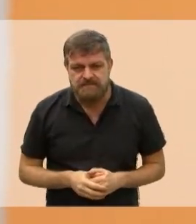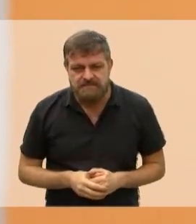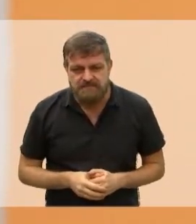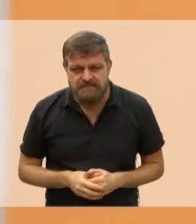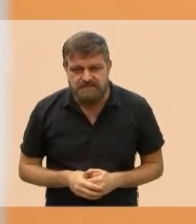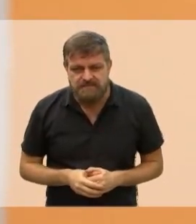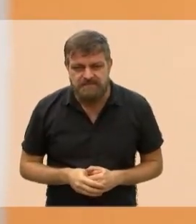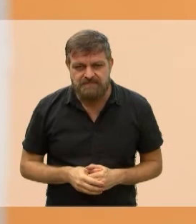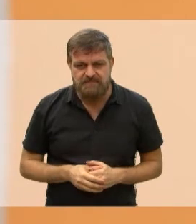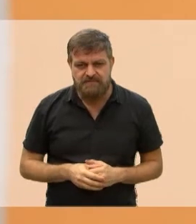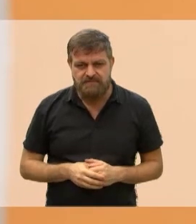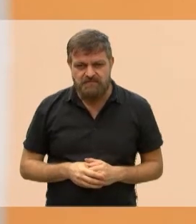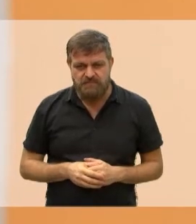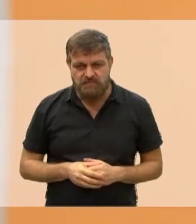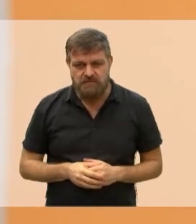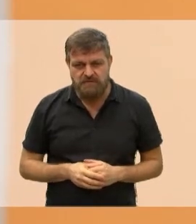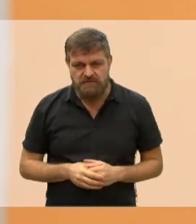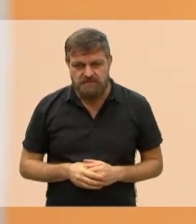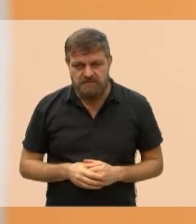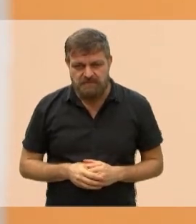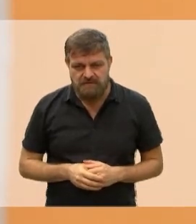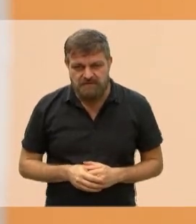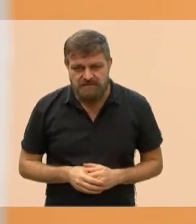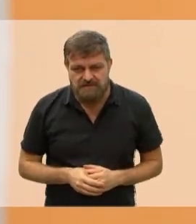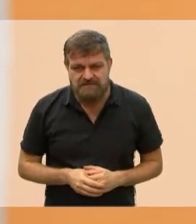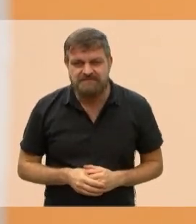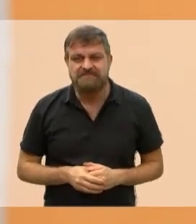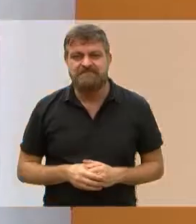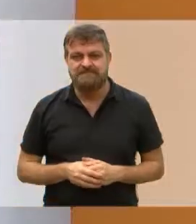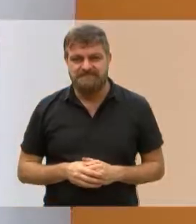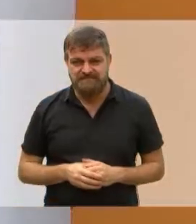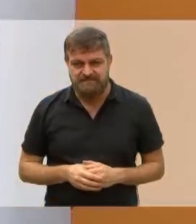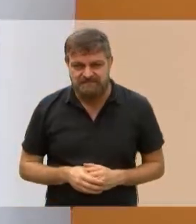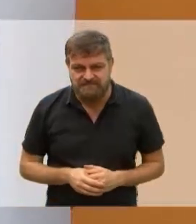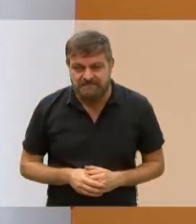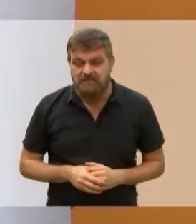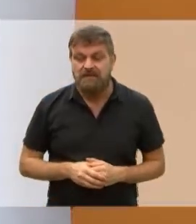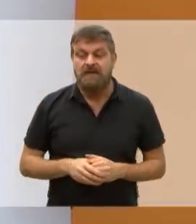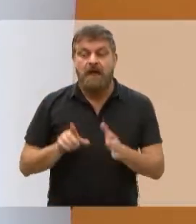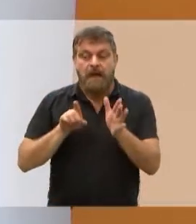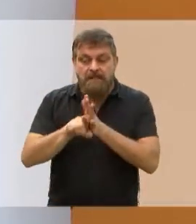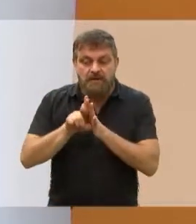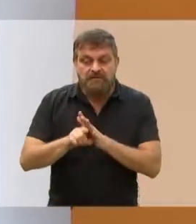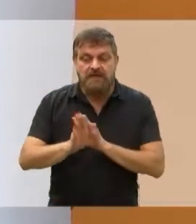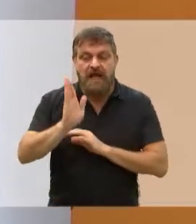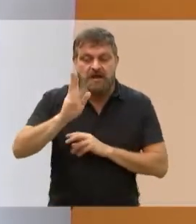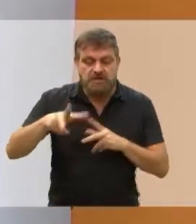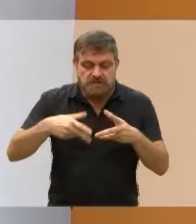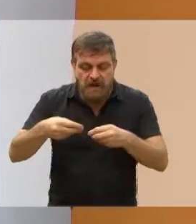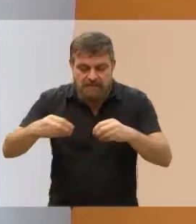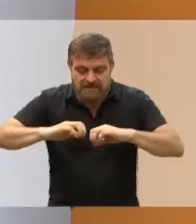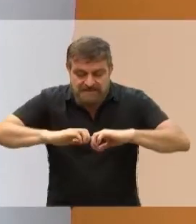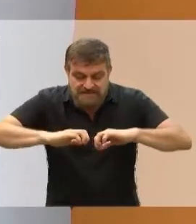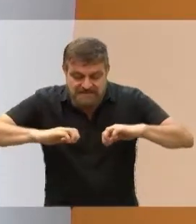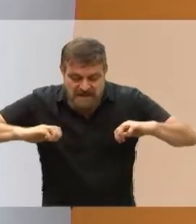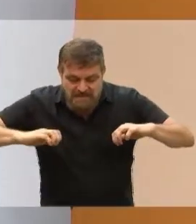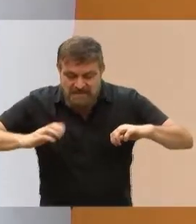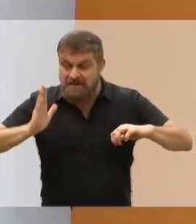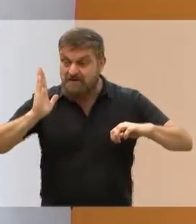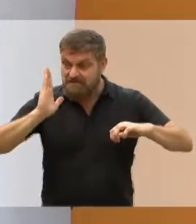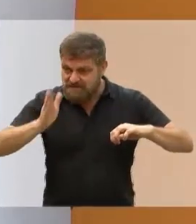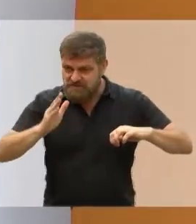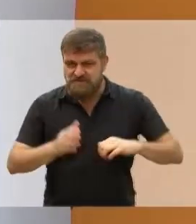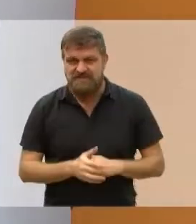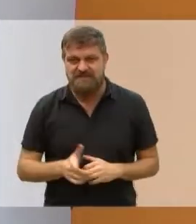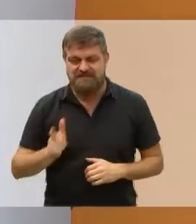Você já abriu o seu presente. Você já abriu o seu presente? Você já abriu o seu presente? É uma